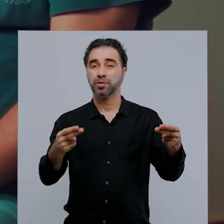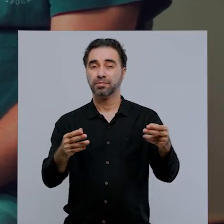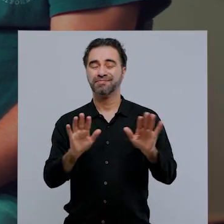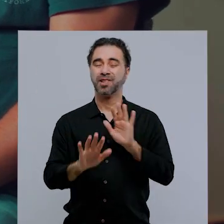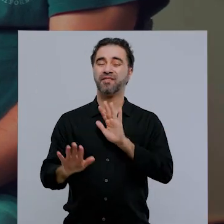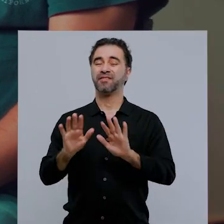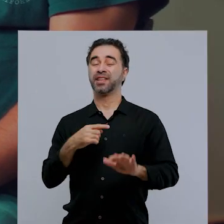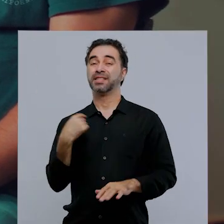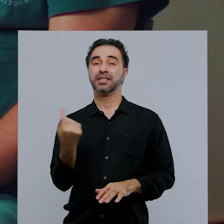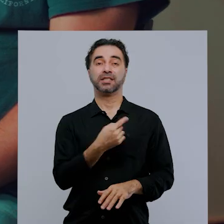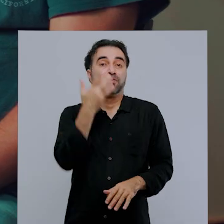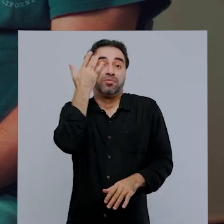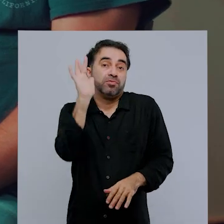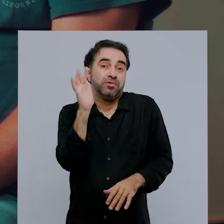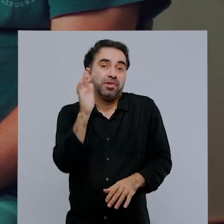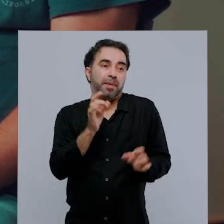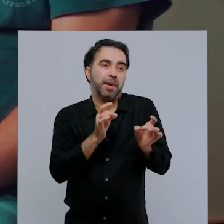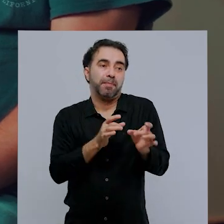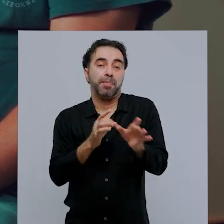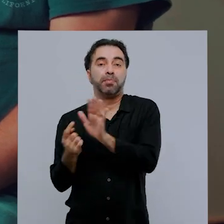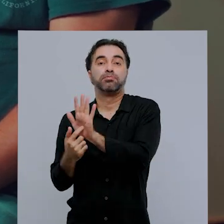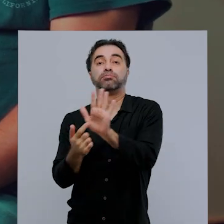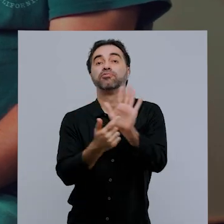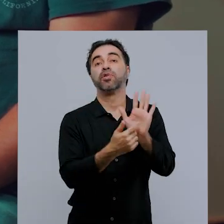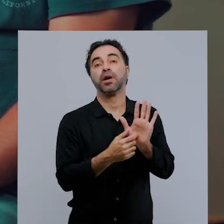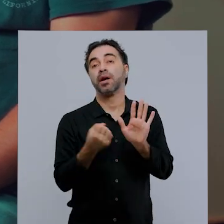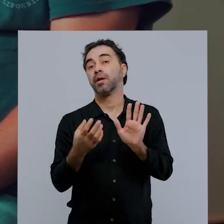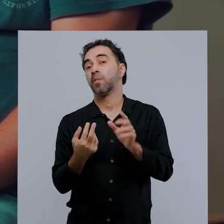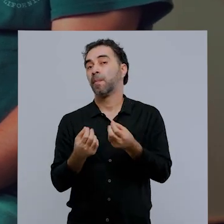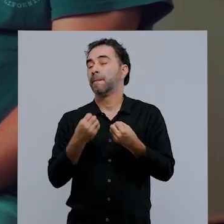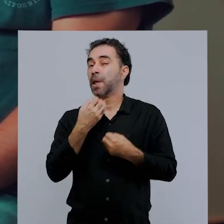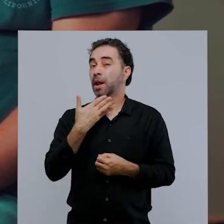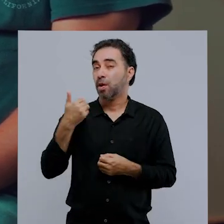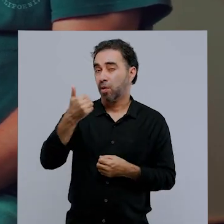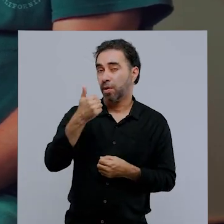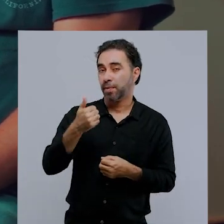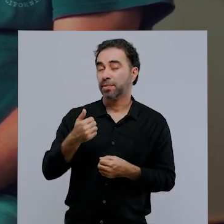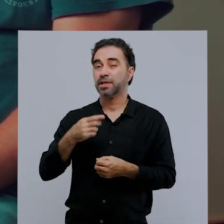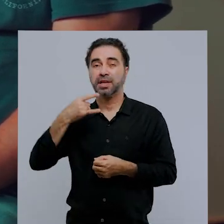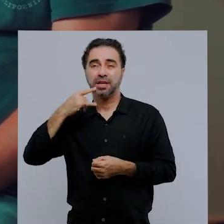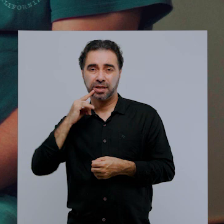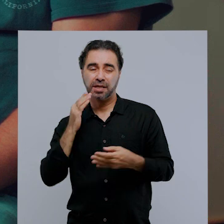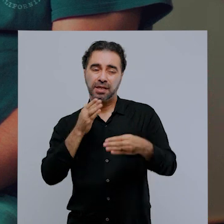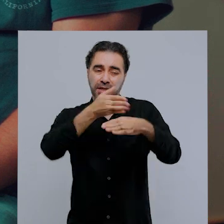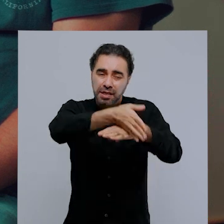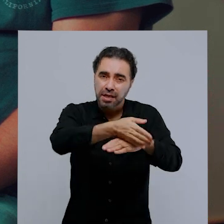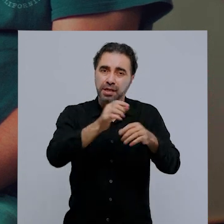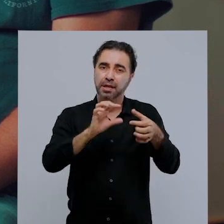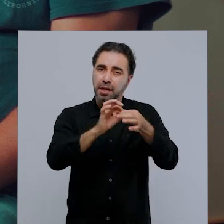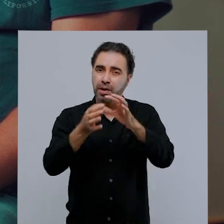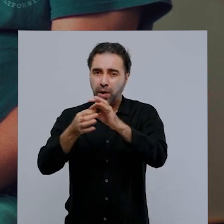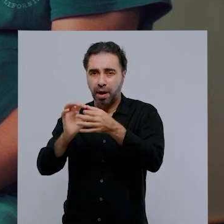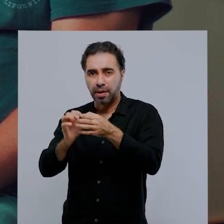não saiba se vender como poderia. E a cachaça, eu acho que ela está inserida nesse contexto. Ela tem esse